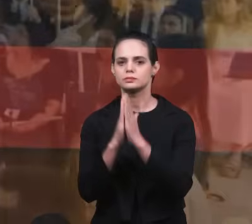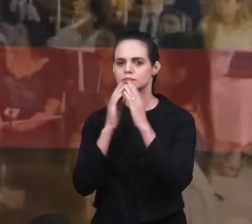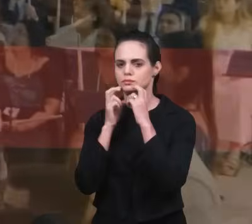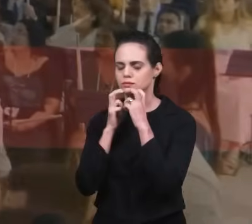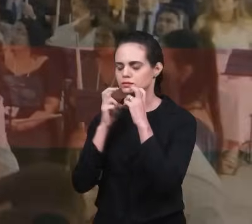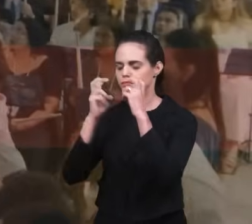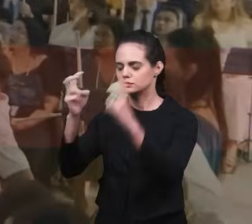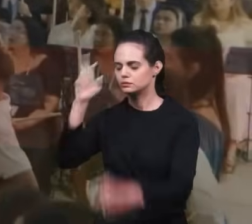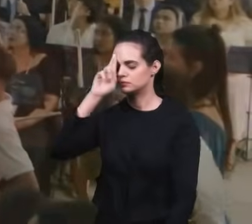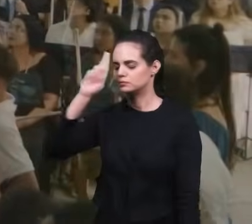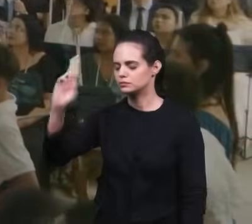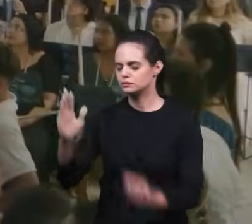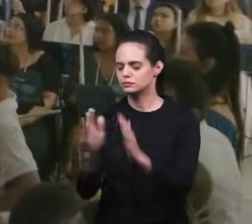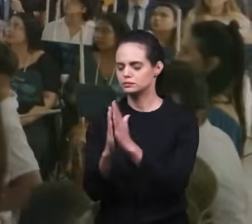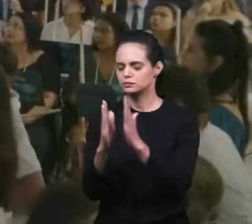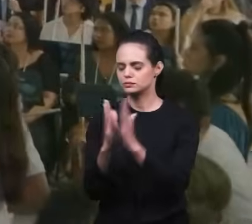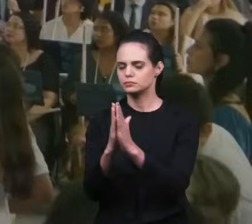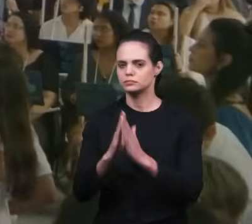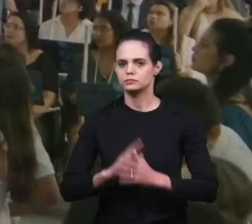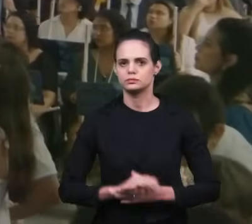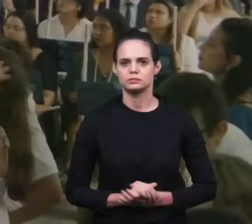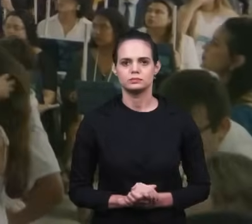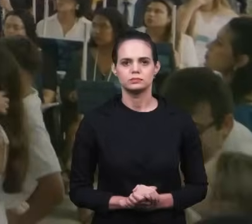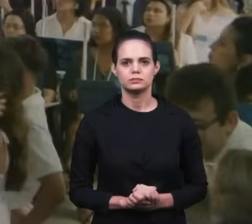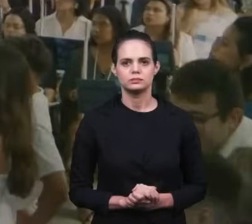nome do Senhor.